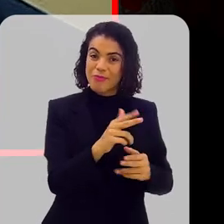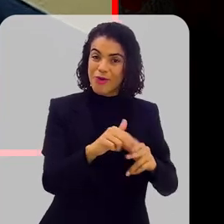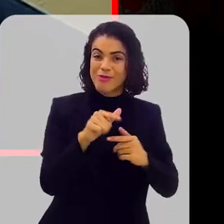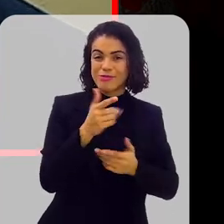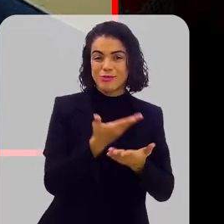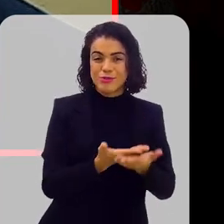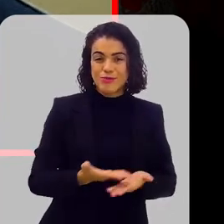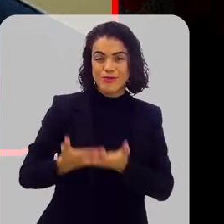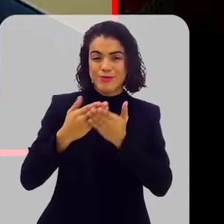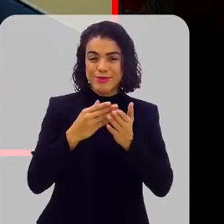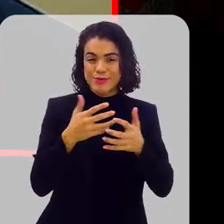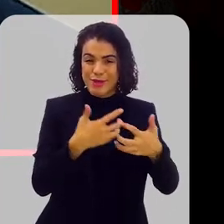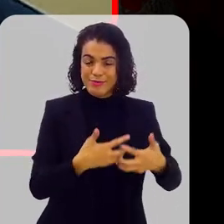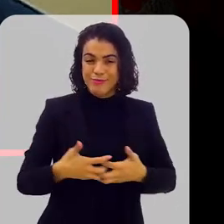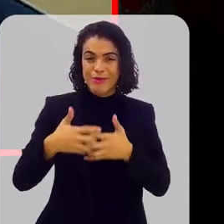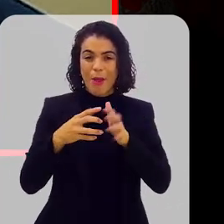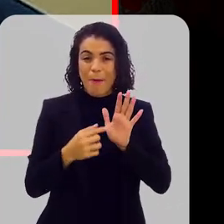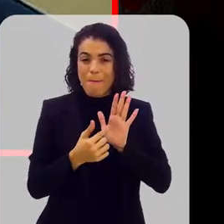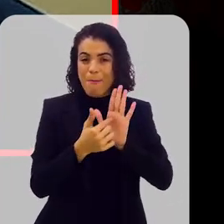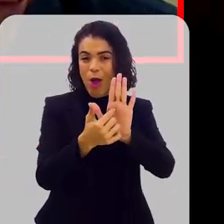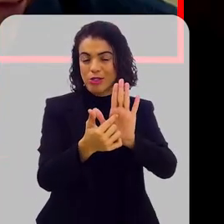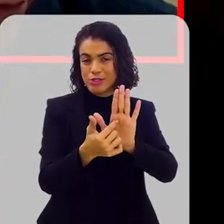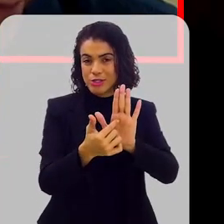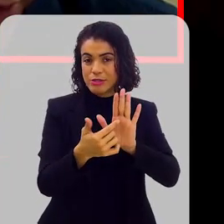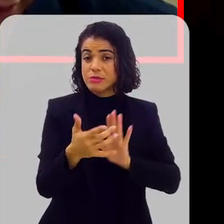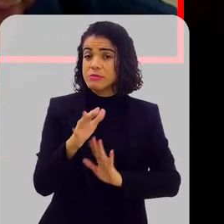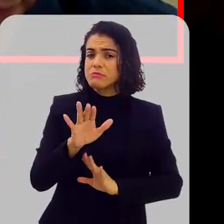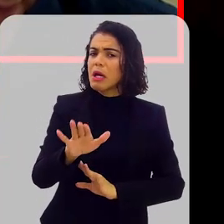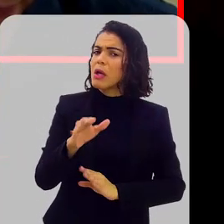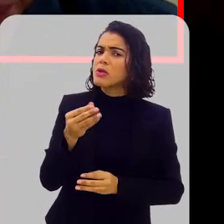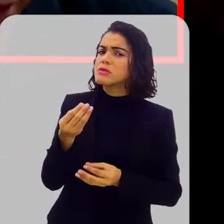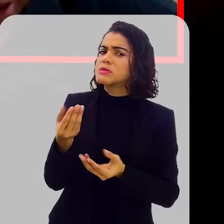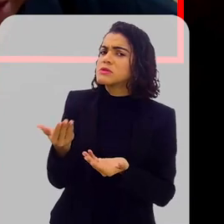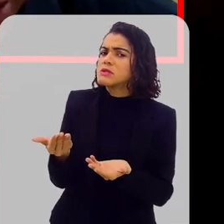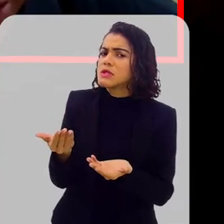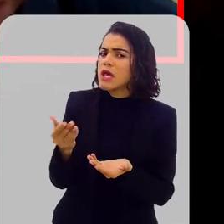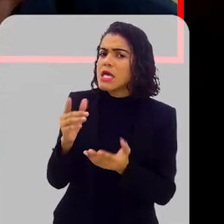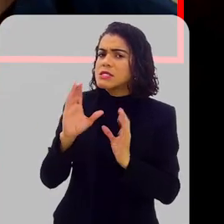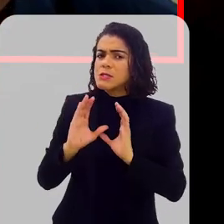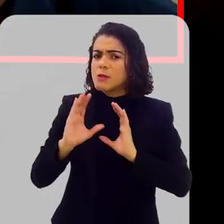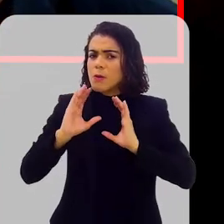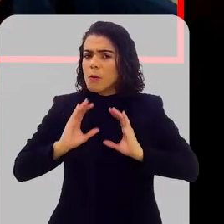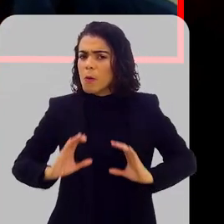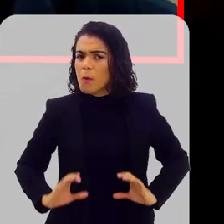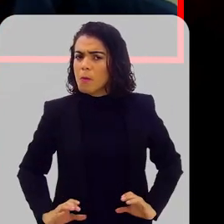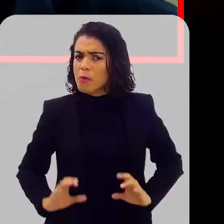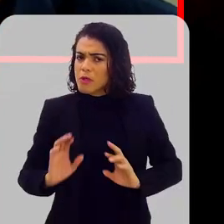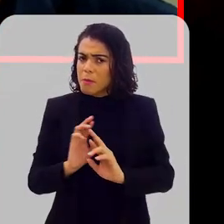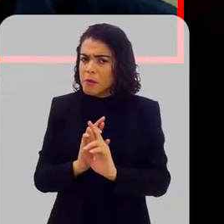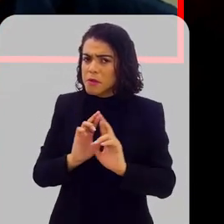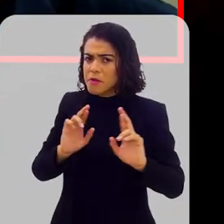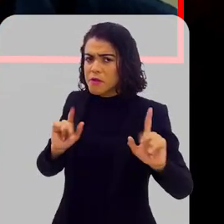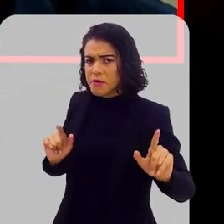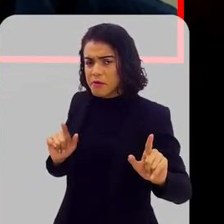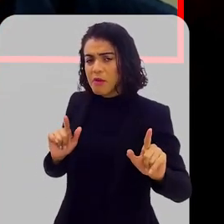lá eles estão indicando mais precocemente a colonoscopia. Mas o senhor atribuiria esse